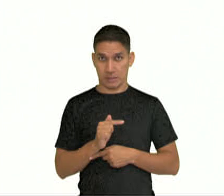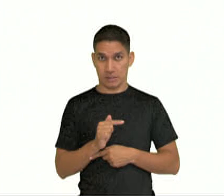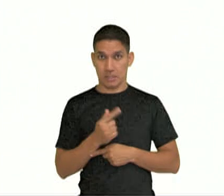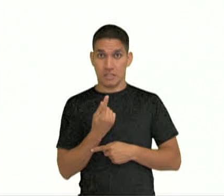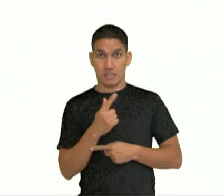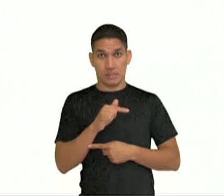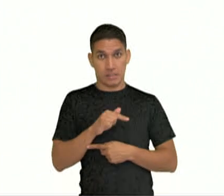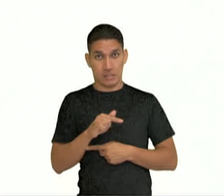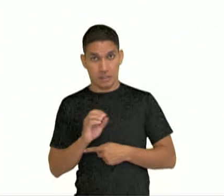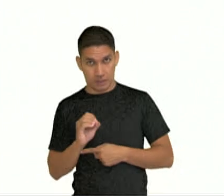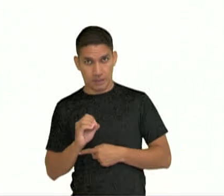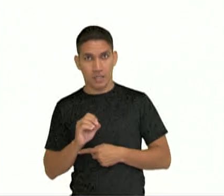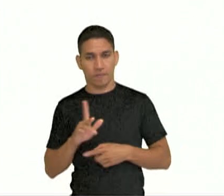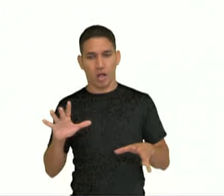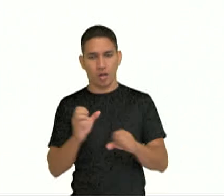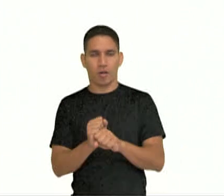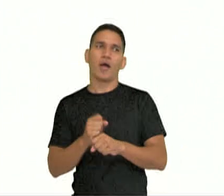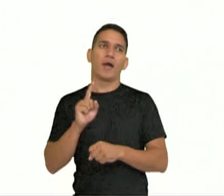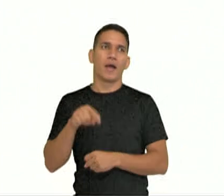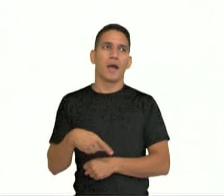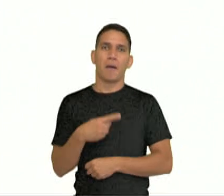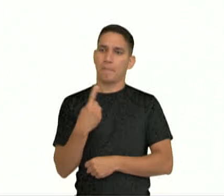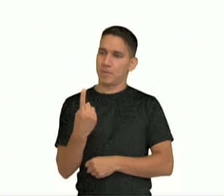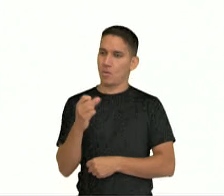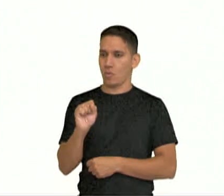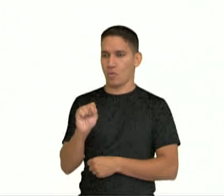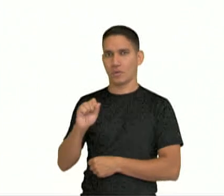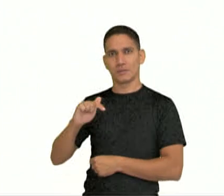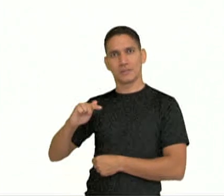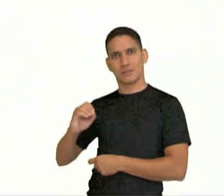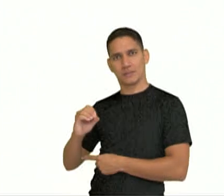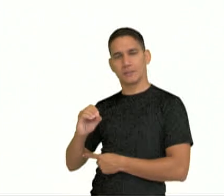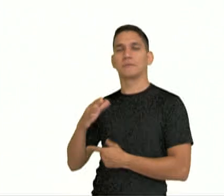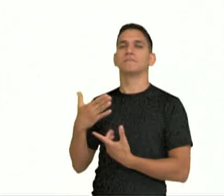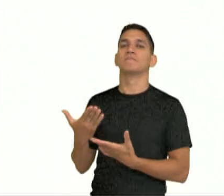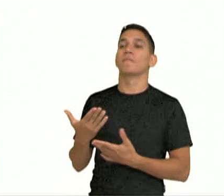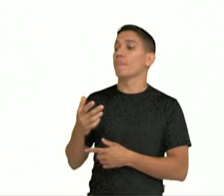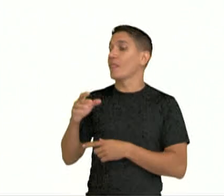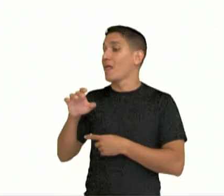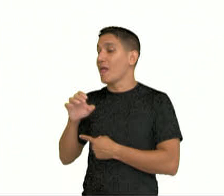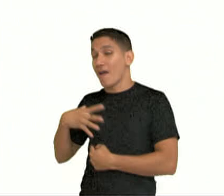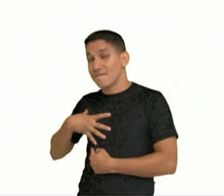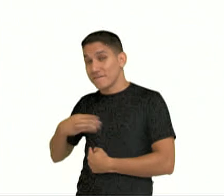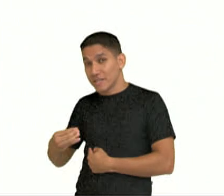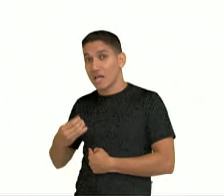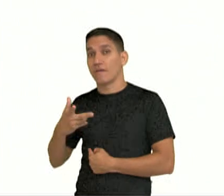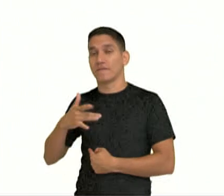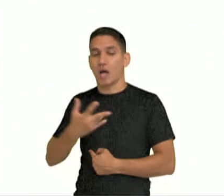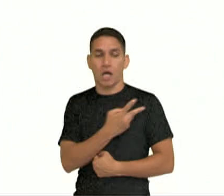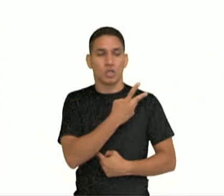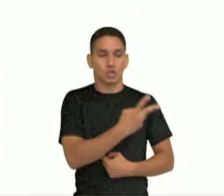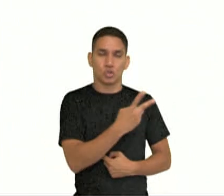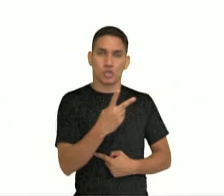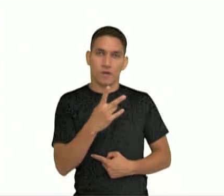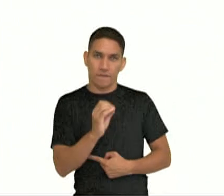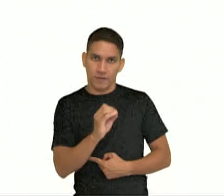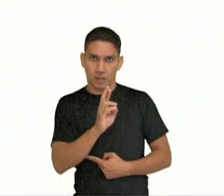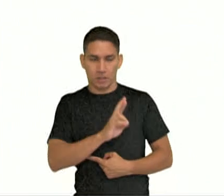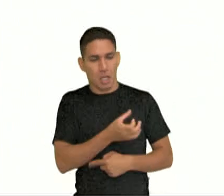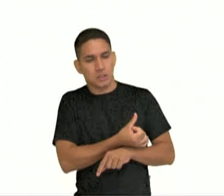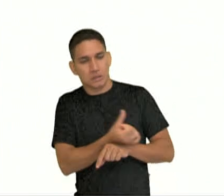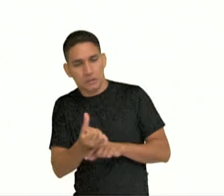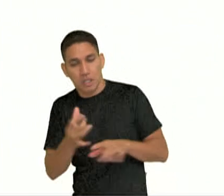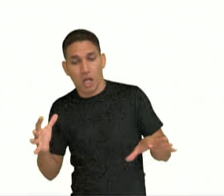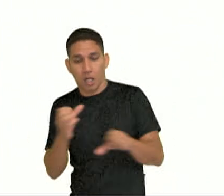1.020. Então, o total da família economizada, 1.870. A Elaine vai guardar 220 próximos 6 meses. Vai